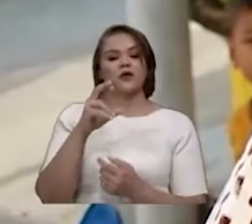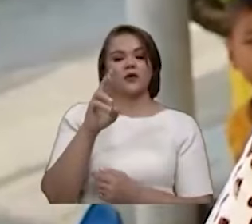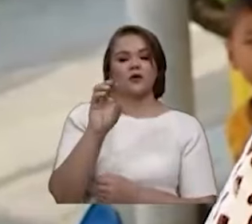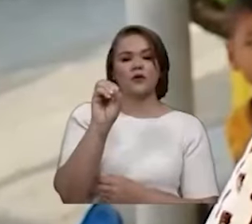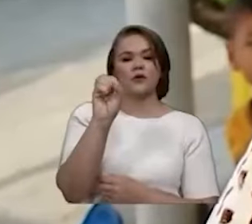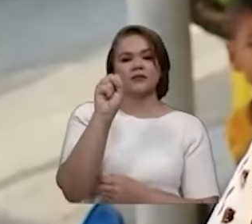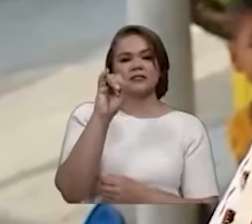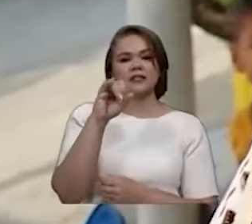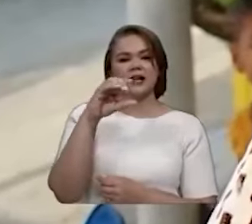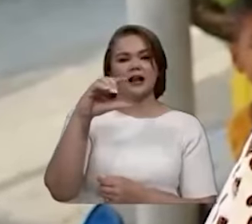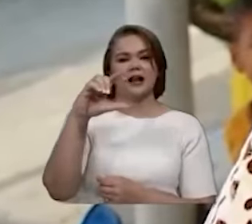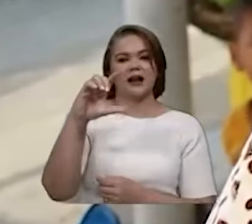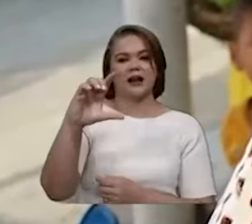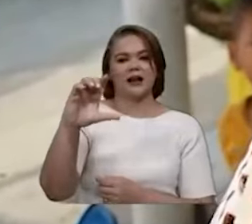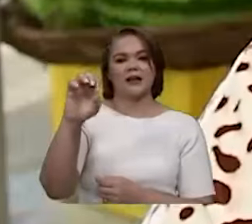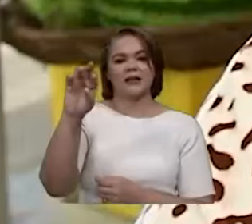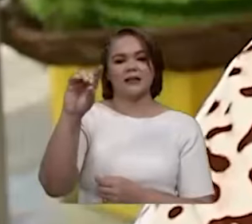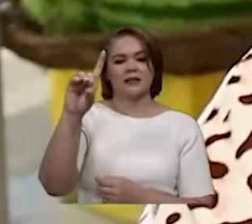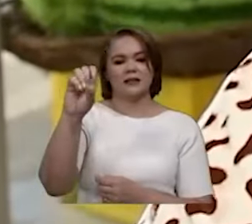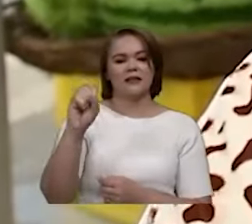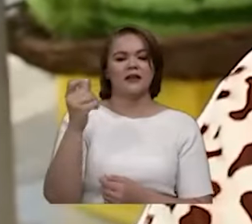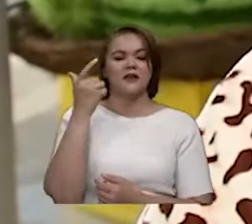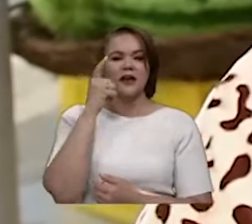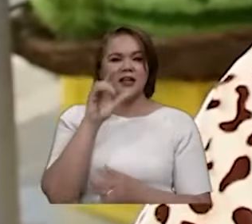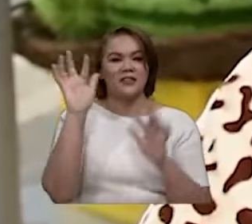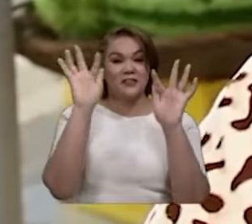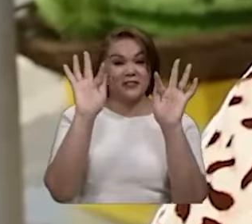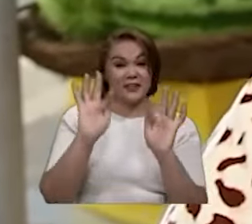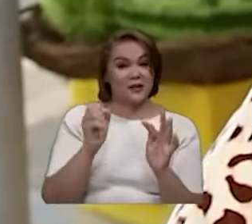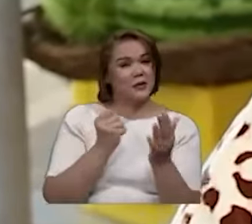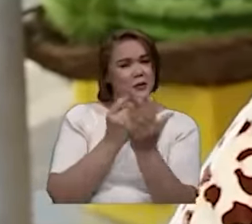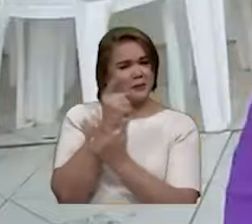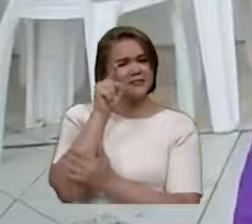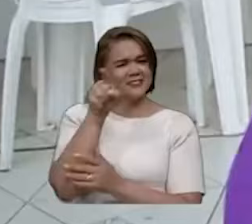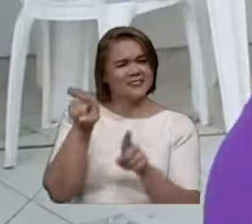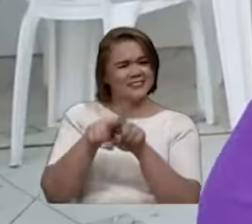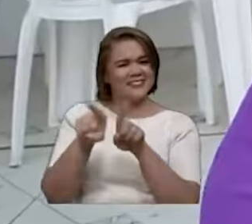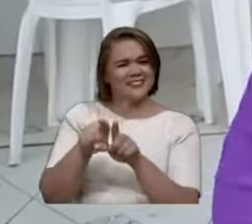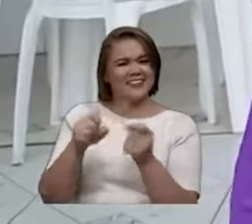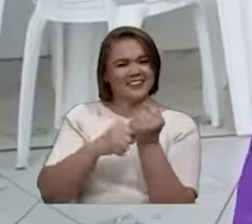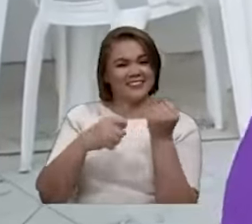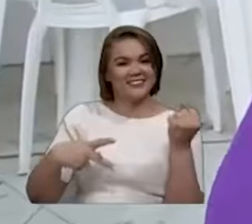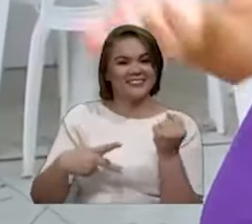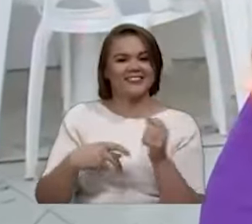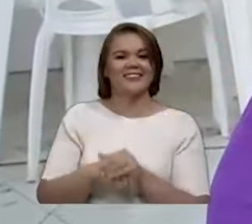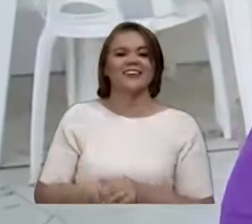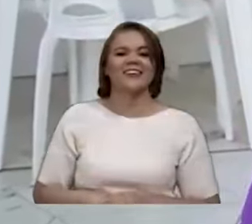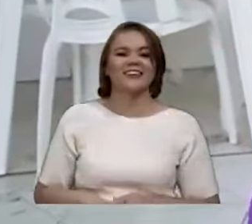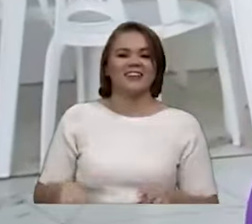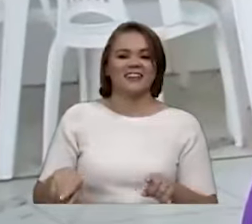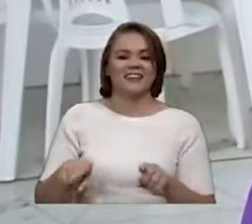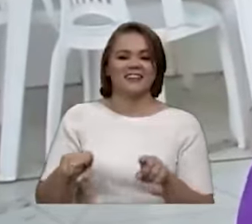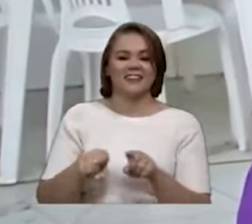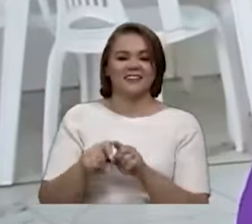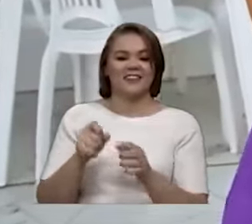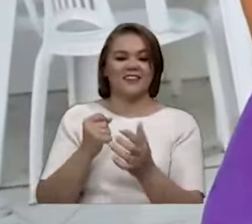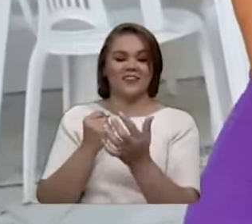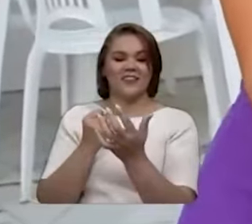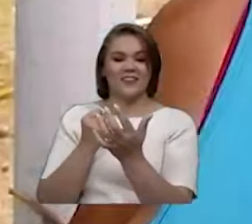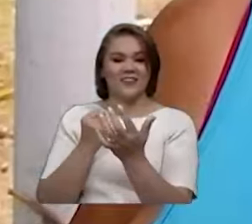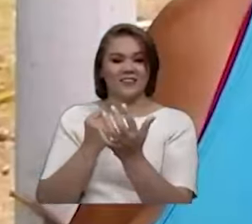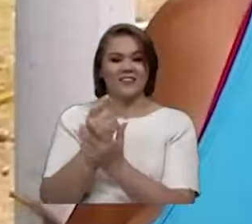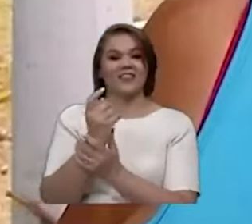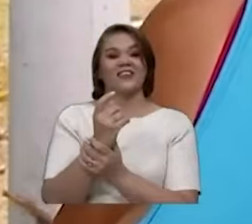Dividi e estou muito feliz. Compre você também, Caju Capo. Garantiu num ponto do queijo, da Regional